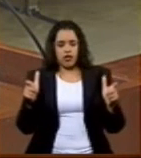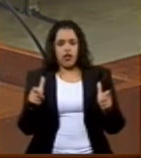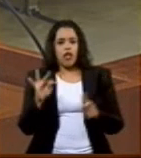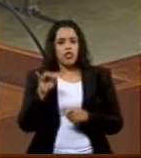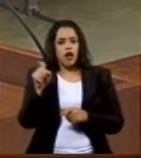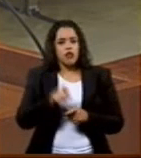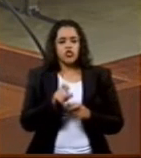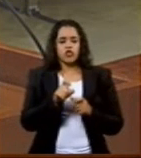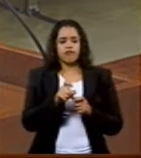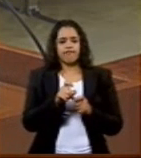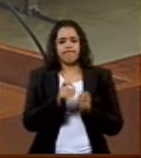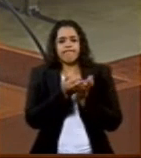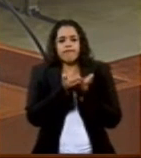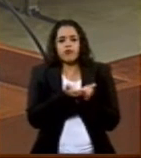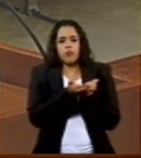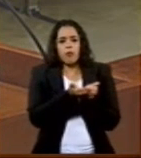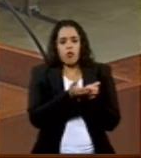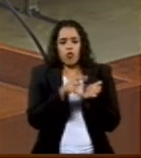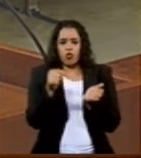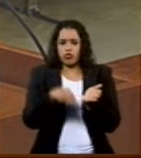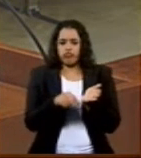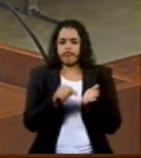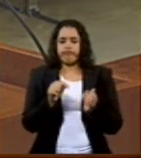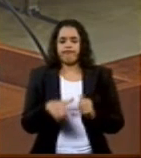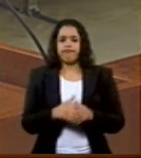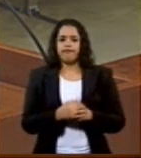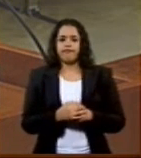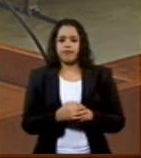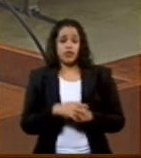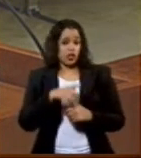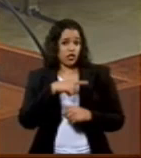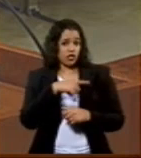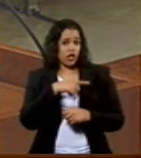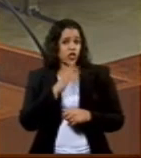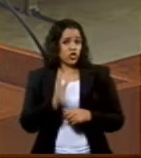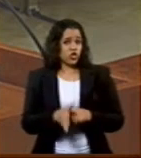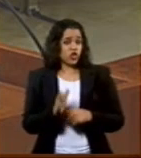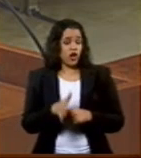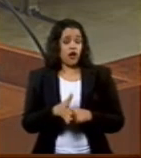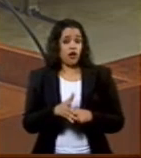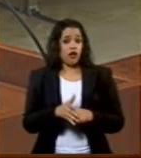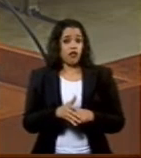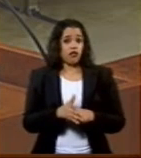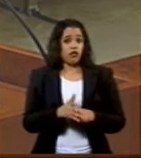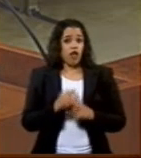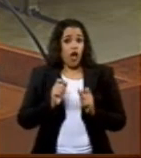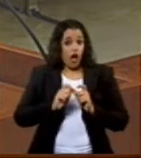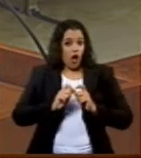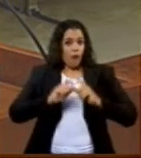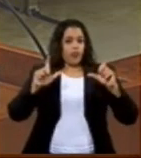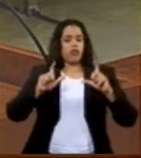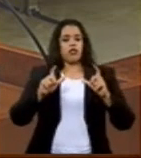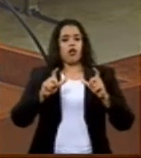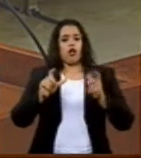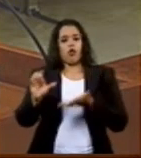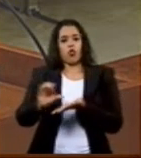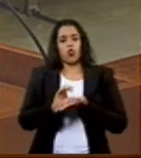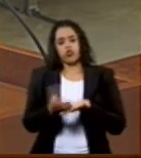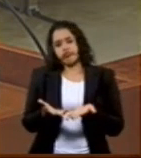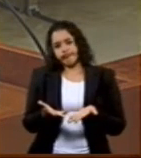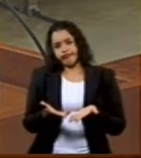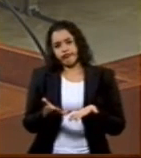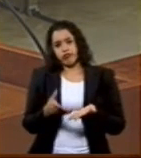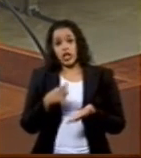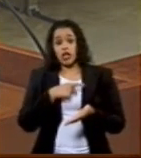tarifas portuárias, o nosso custo portuário. Isso tem o condão de aumentar sobremaneira esse custo e, consequentemente,